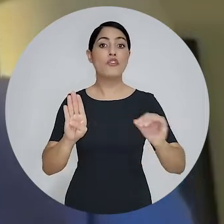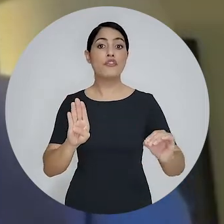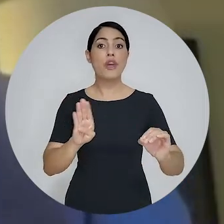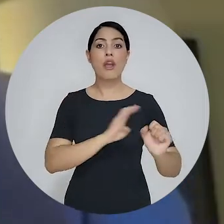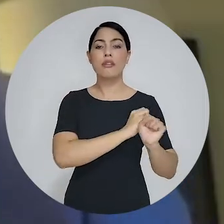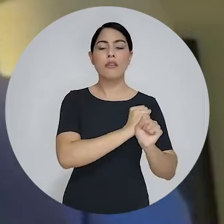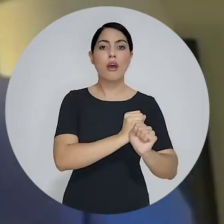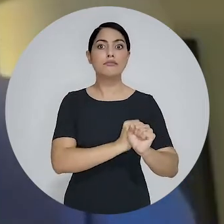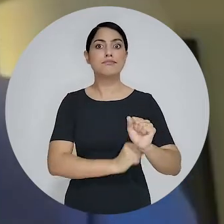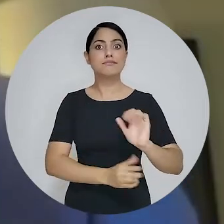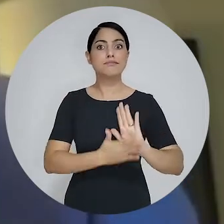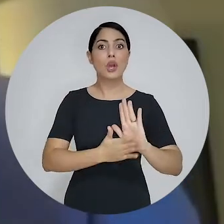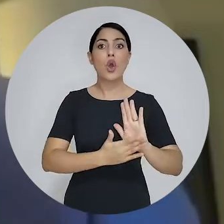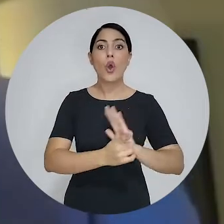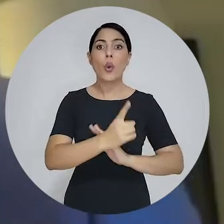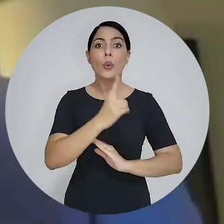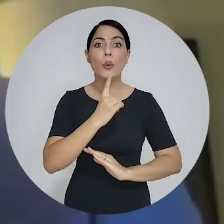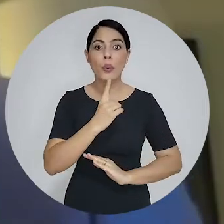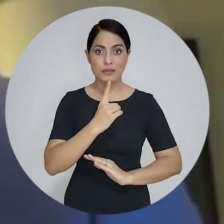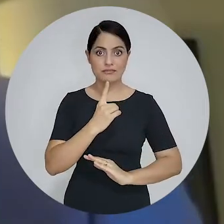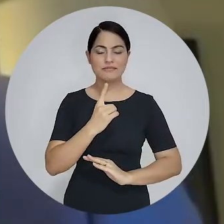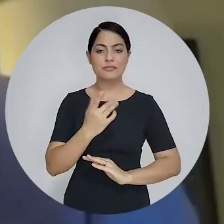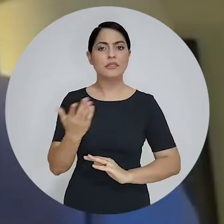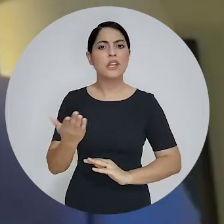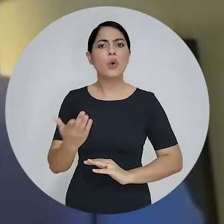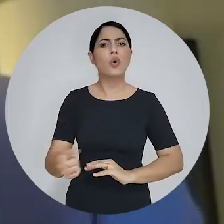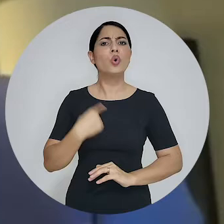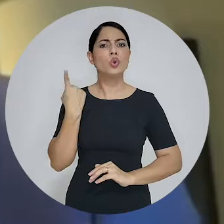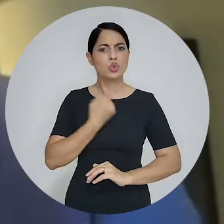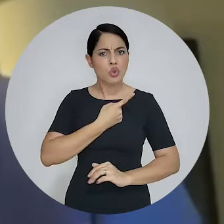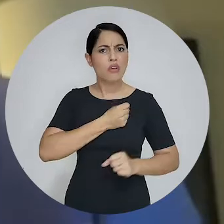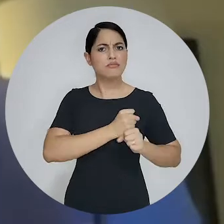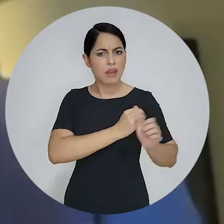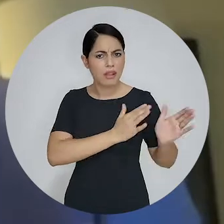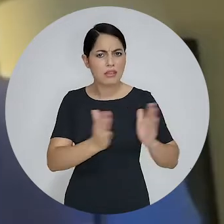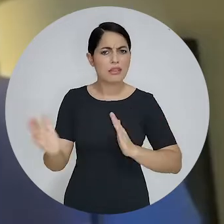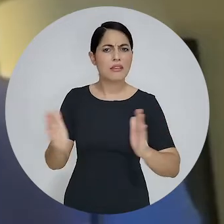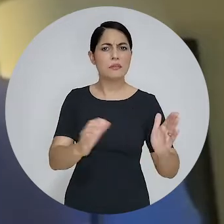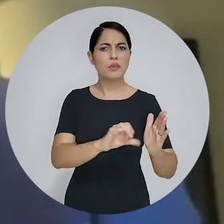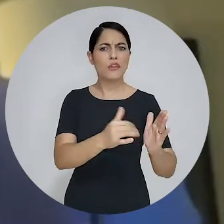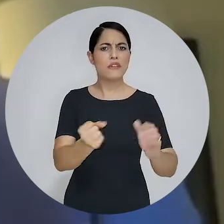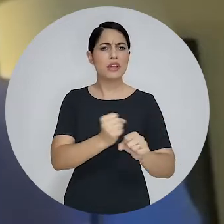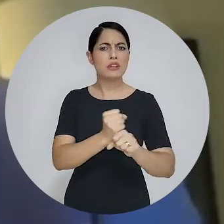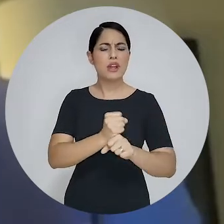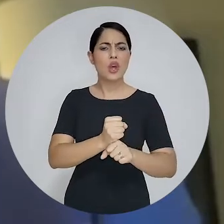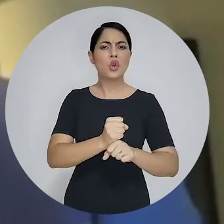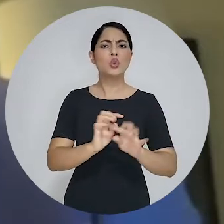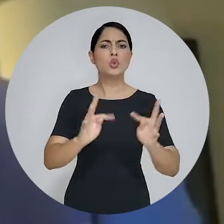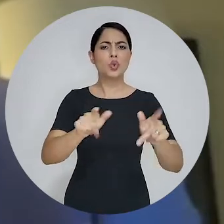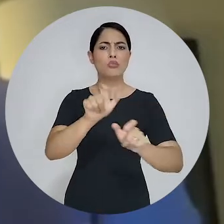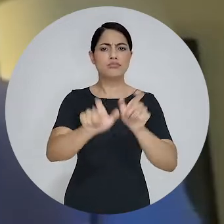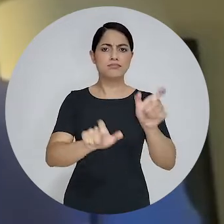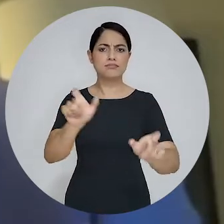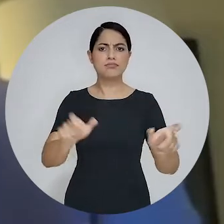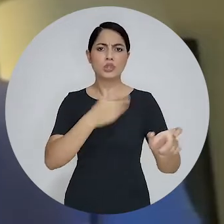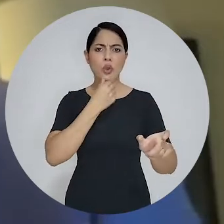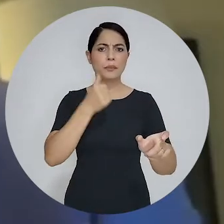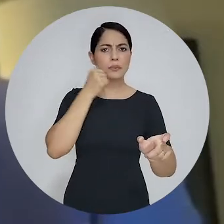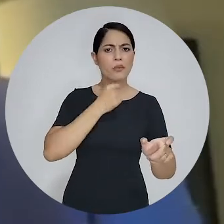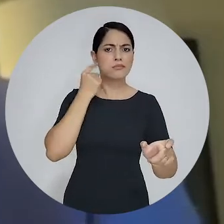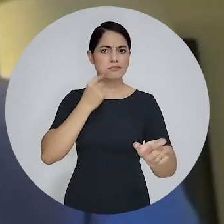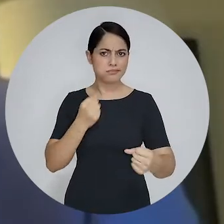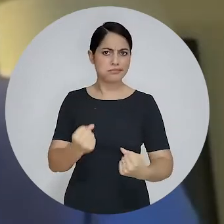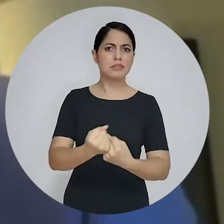OAB completou 9 décadas desde sua fundação. Em todos esses anos, tem respondido competentemente às novas demandas